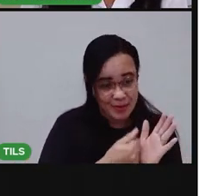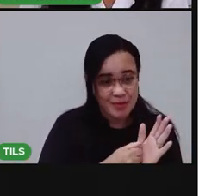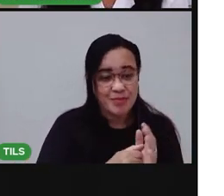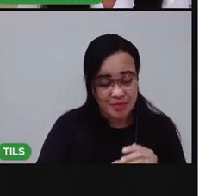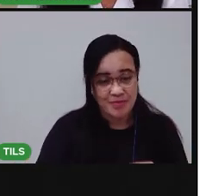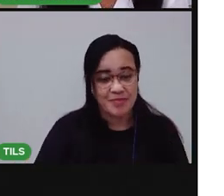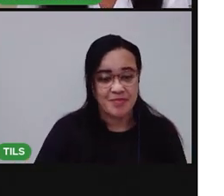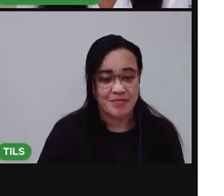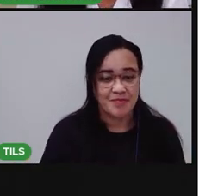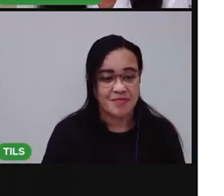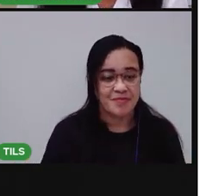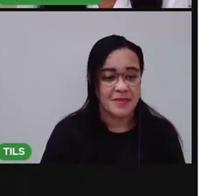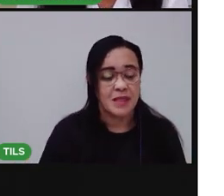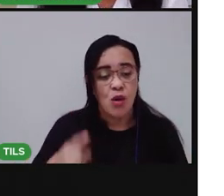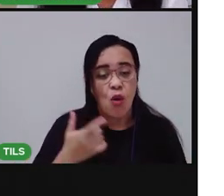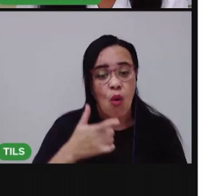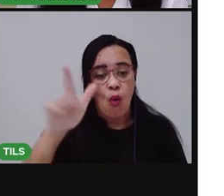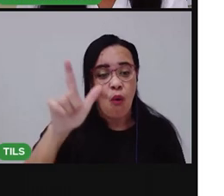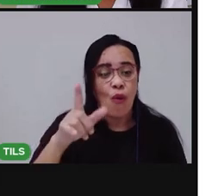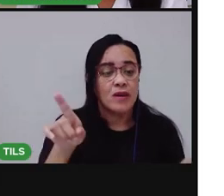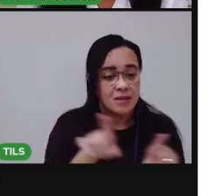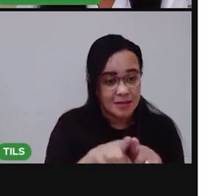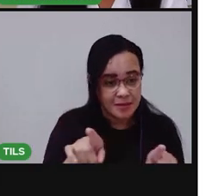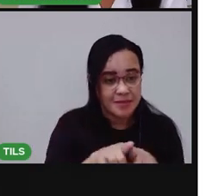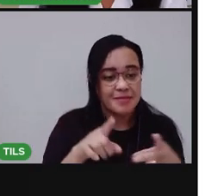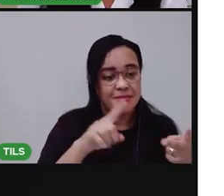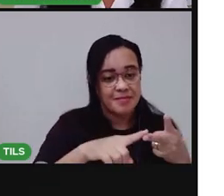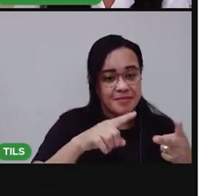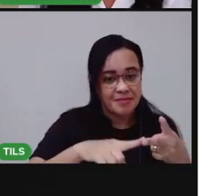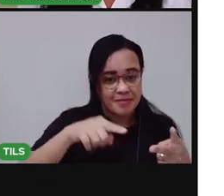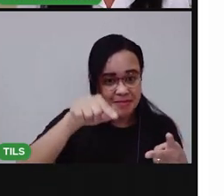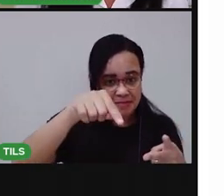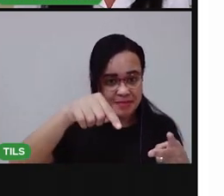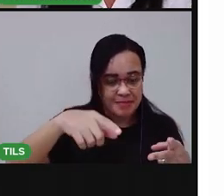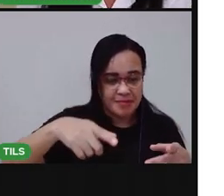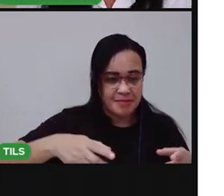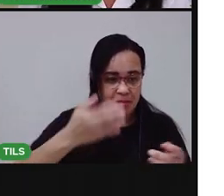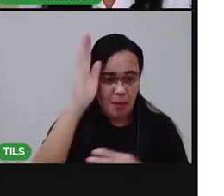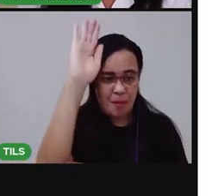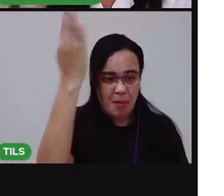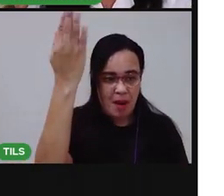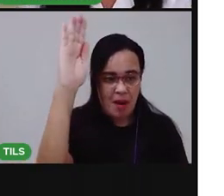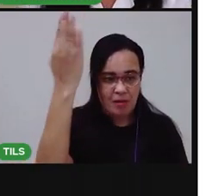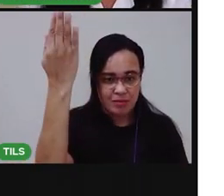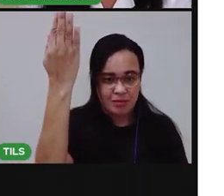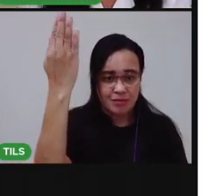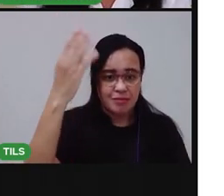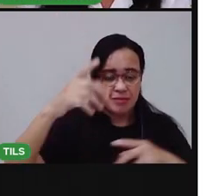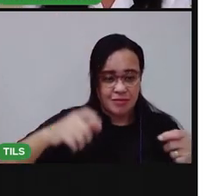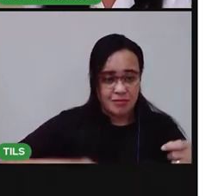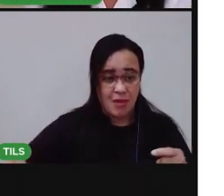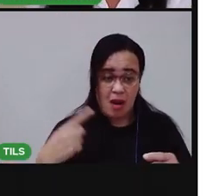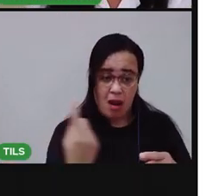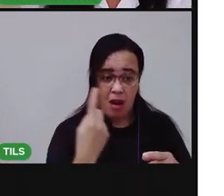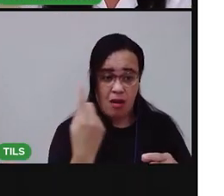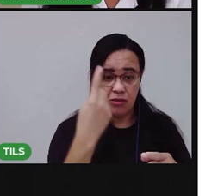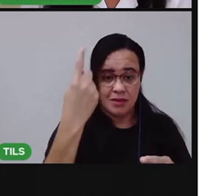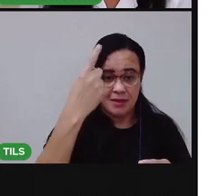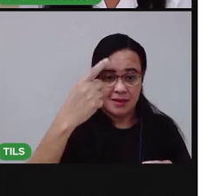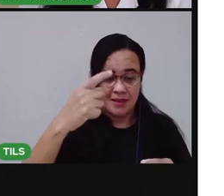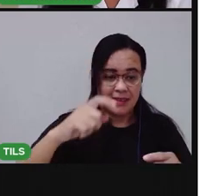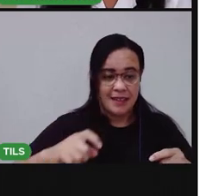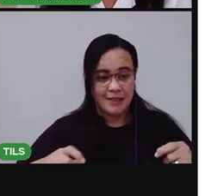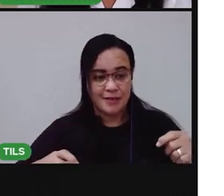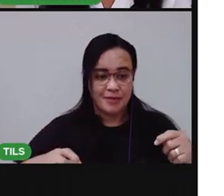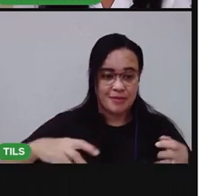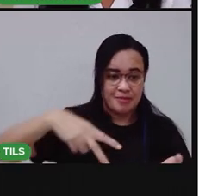Também uma brincadeira chamada perna de pau, onde eles pegam umas varas grandes para se